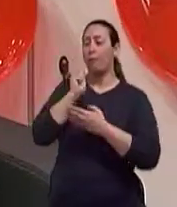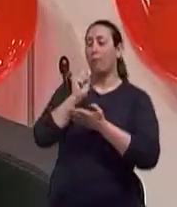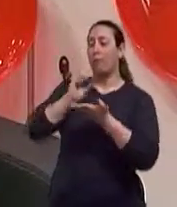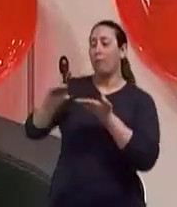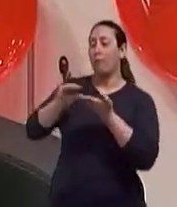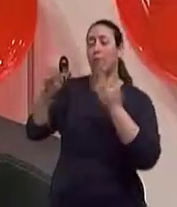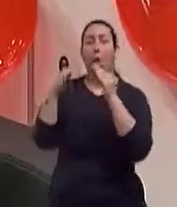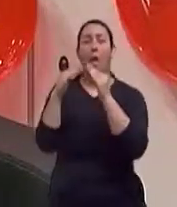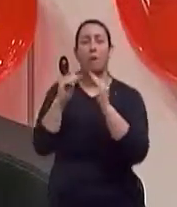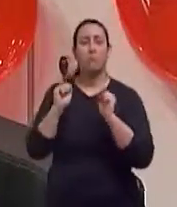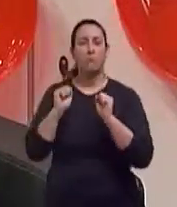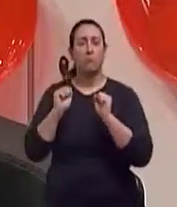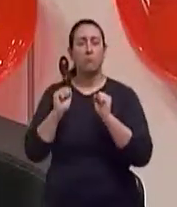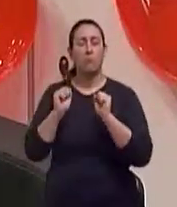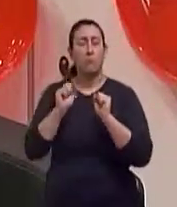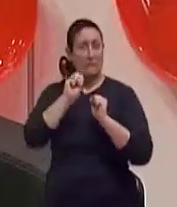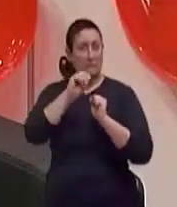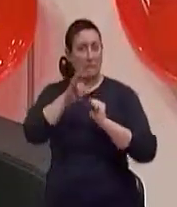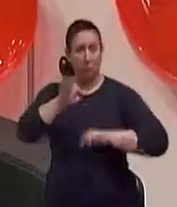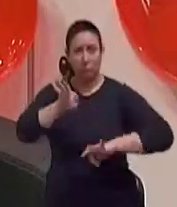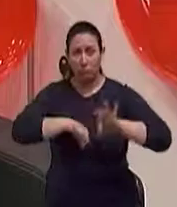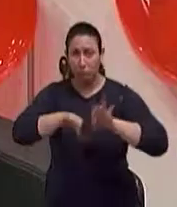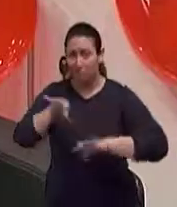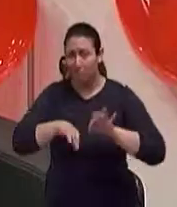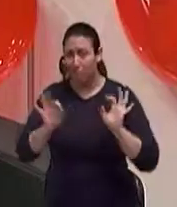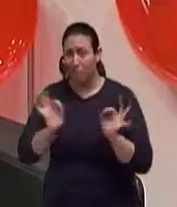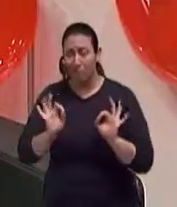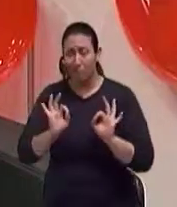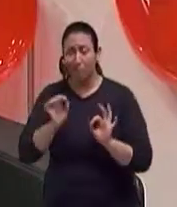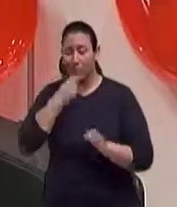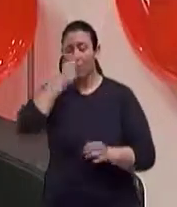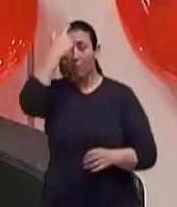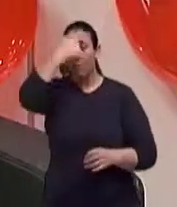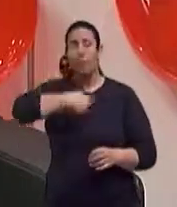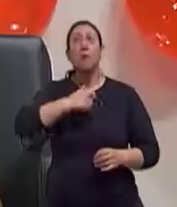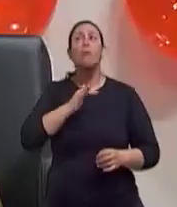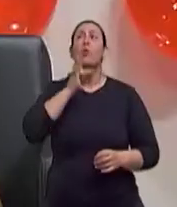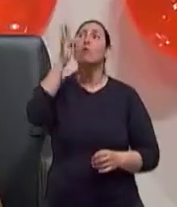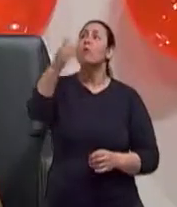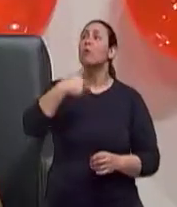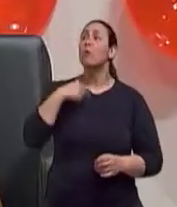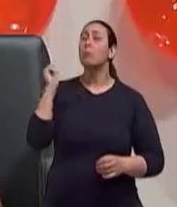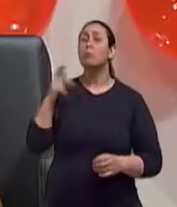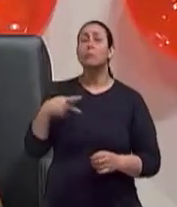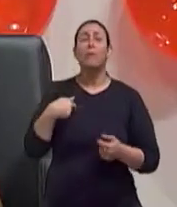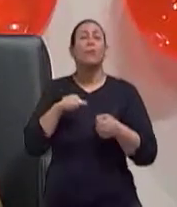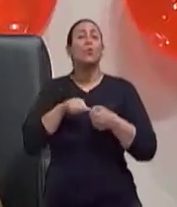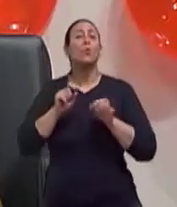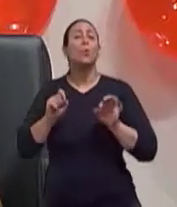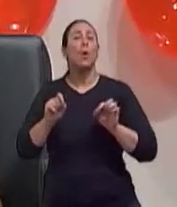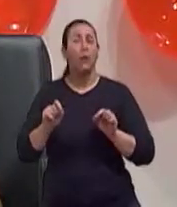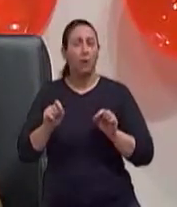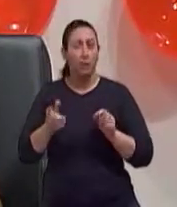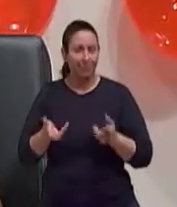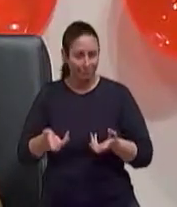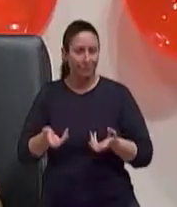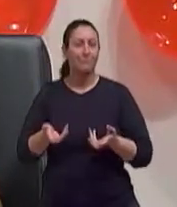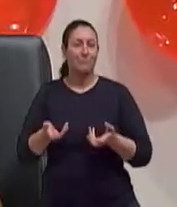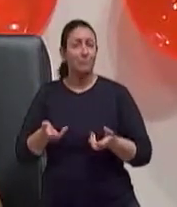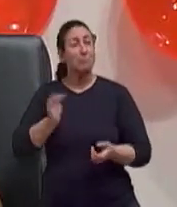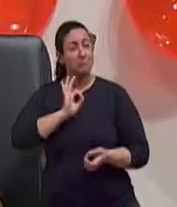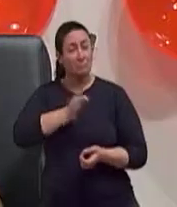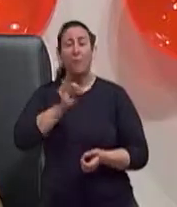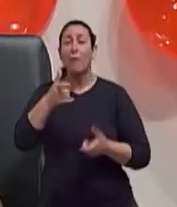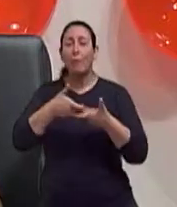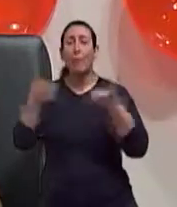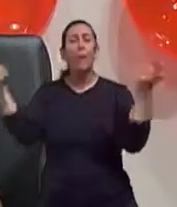se não houve um planejamento o que que eu vou fazer quando me aposentar Eu Sinto sim na observação dos homens é que parece que ele se